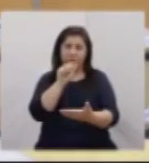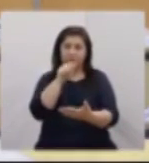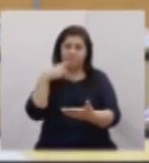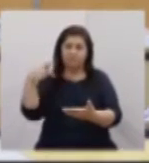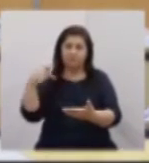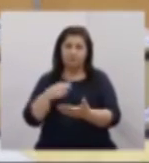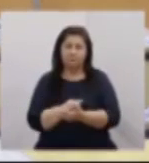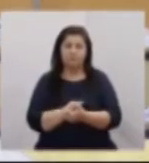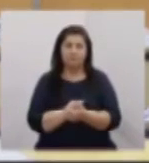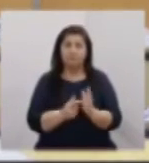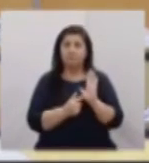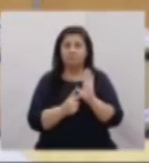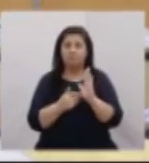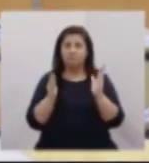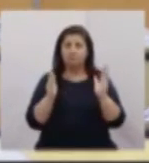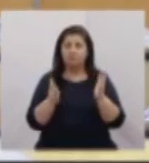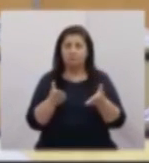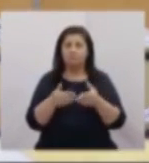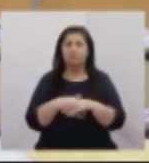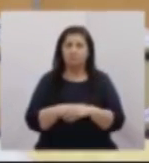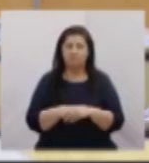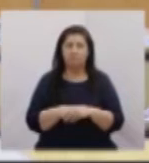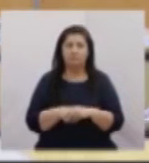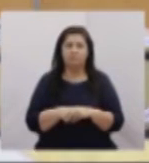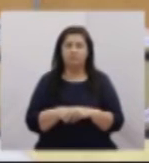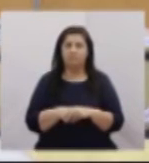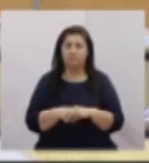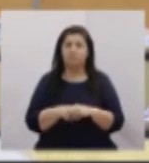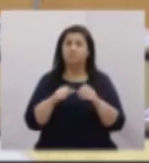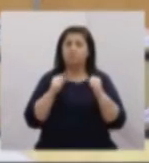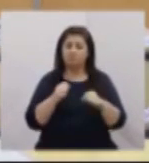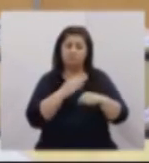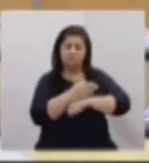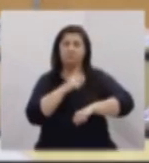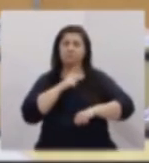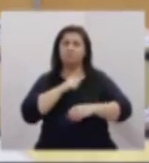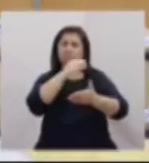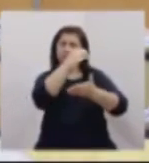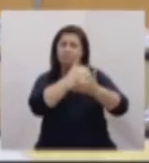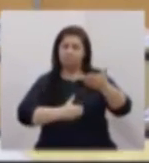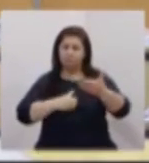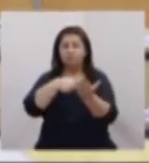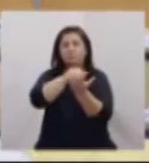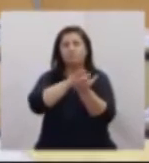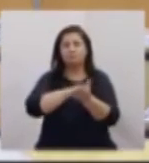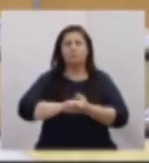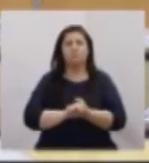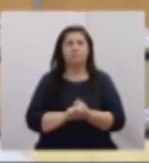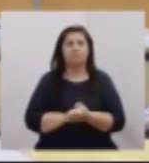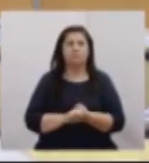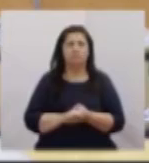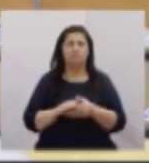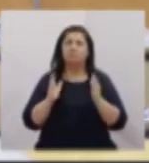aplicativo, aparece aqui, esse órgão já aderiu ao sistema, e eu posso entrar e ter o desconto, já imprimir já o